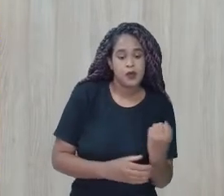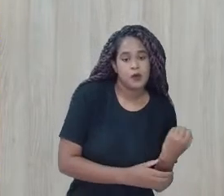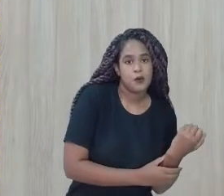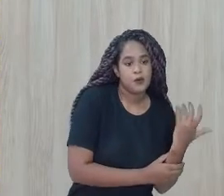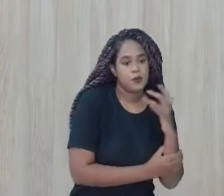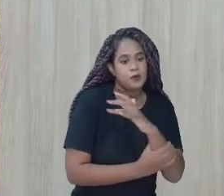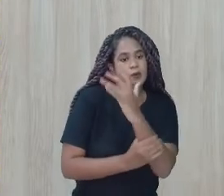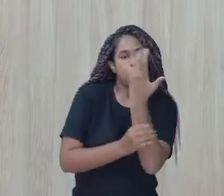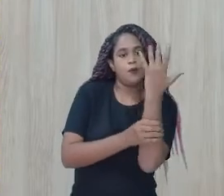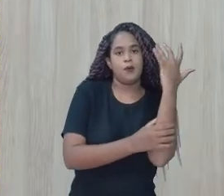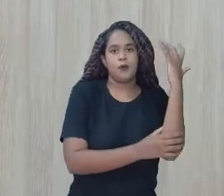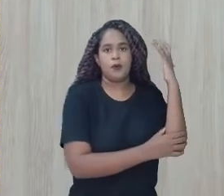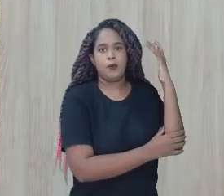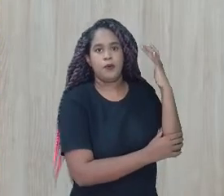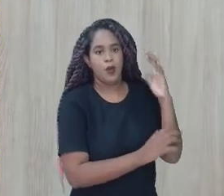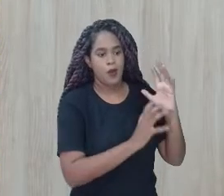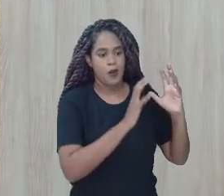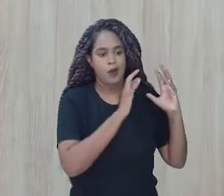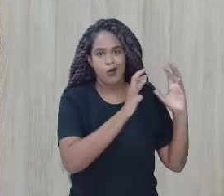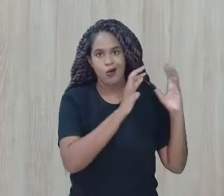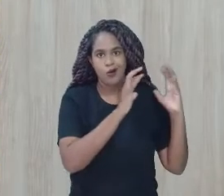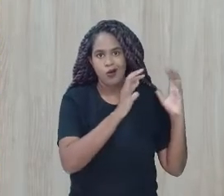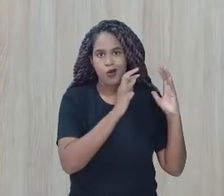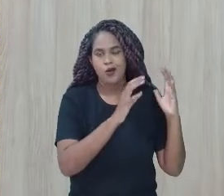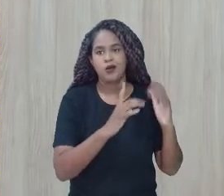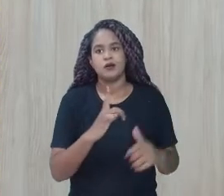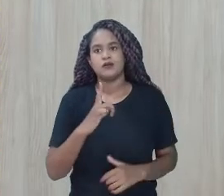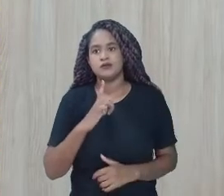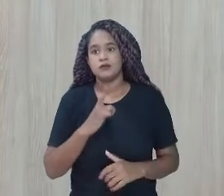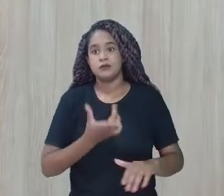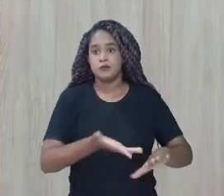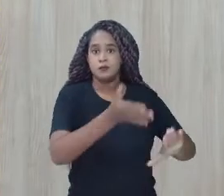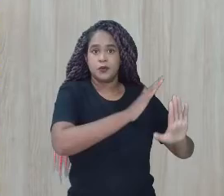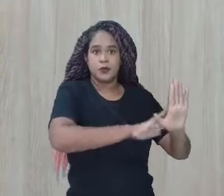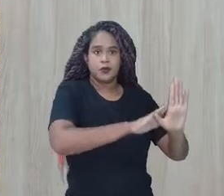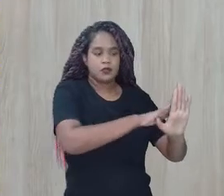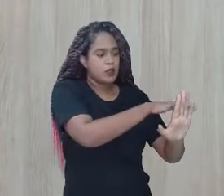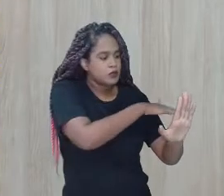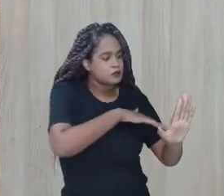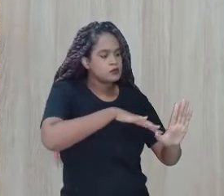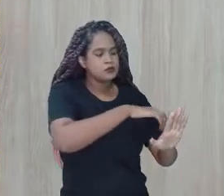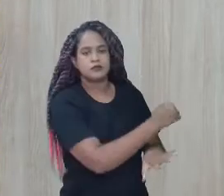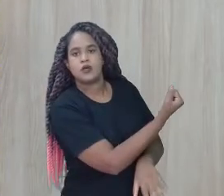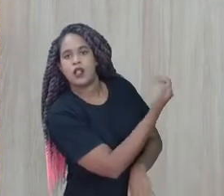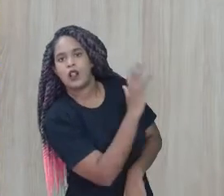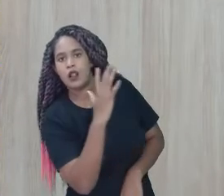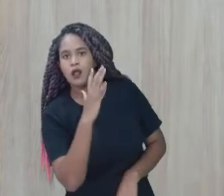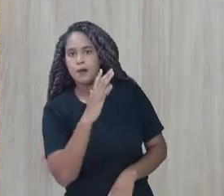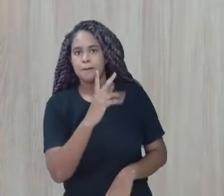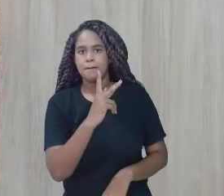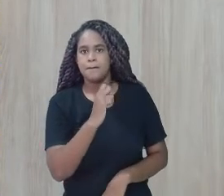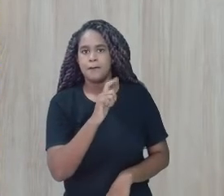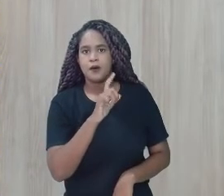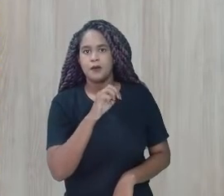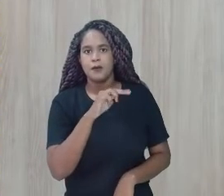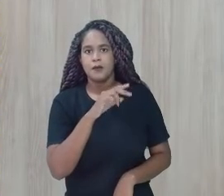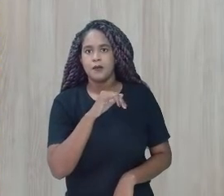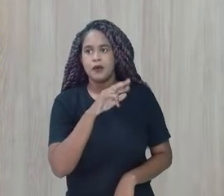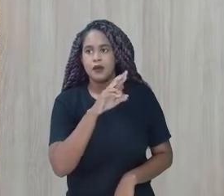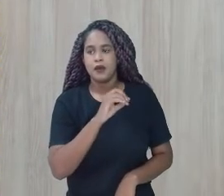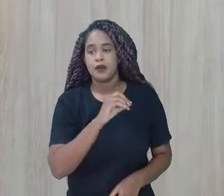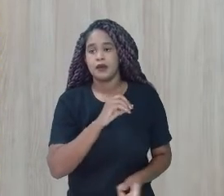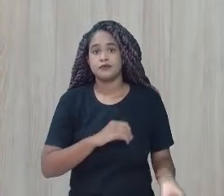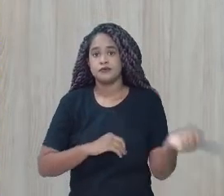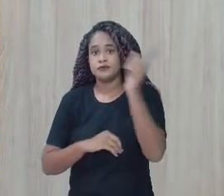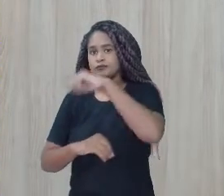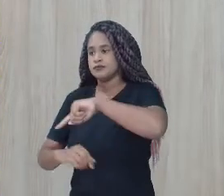coqueiro, observa ali um coqueiro no canto, né? Aqui por trás uma palmeira. Aqui, ó, a gente tem outra palmeira,